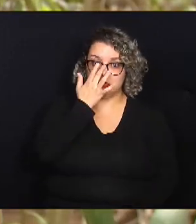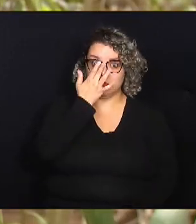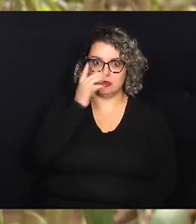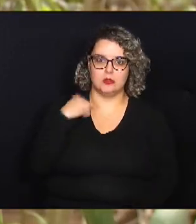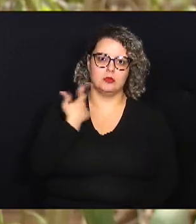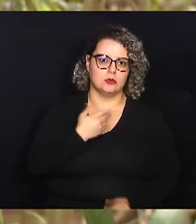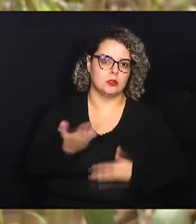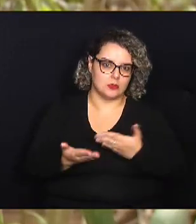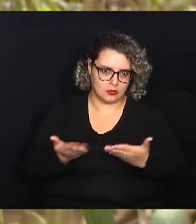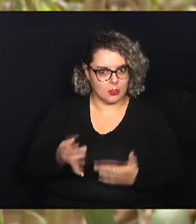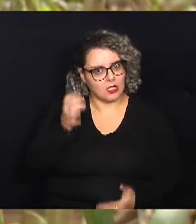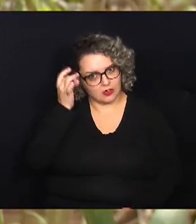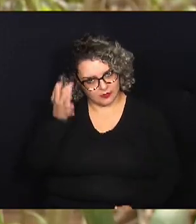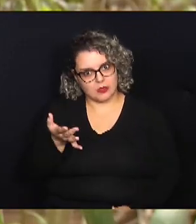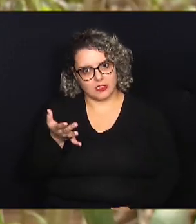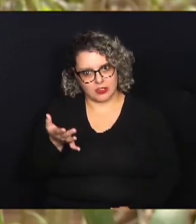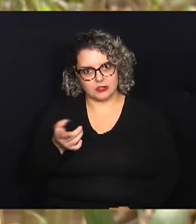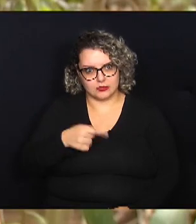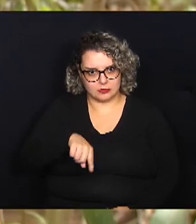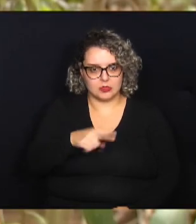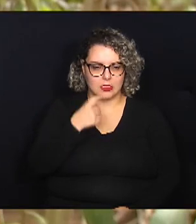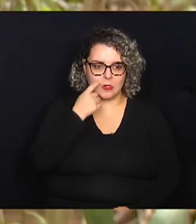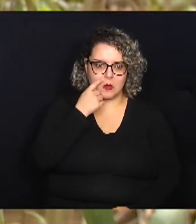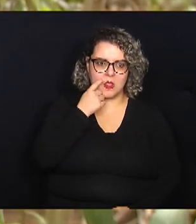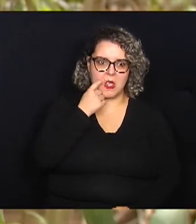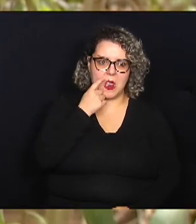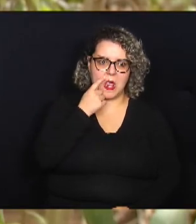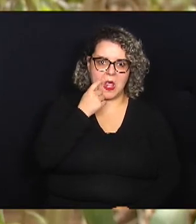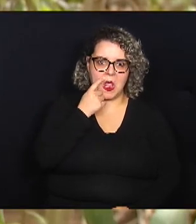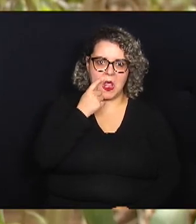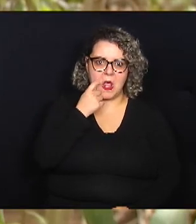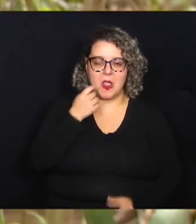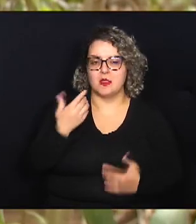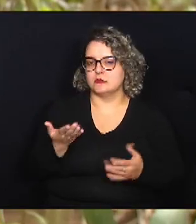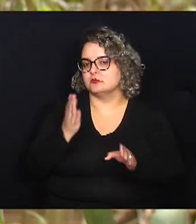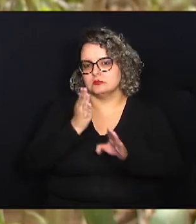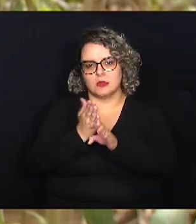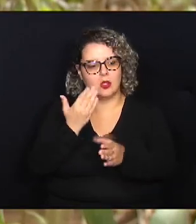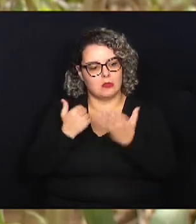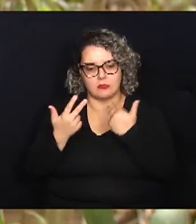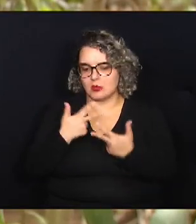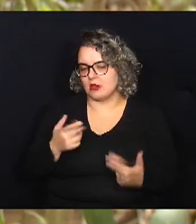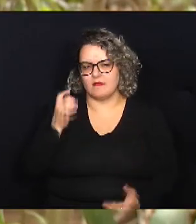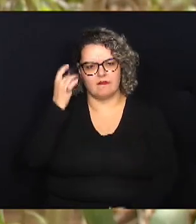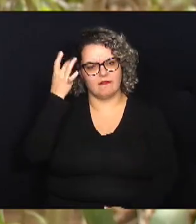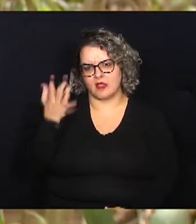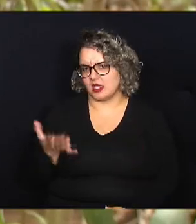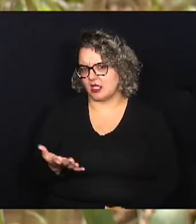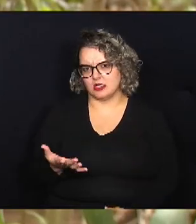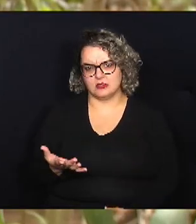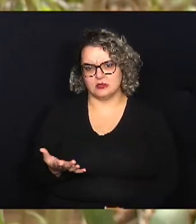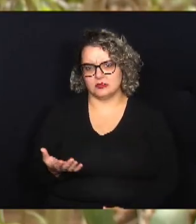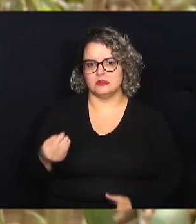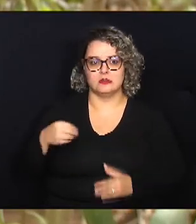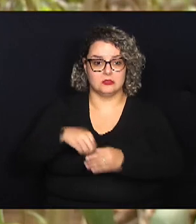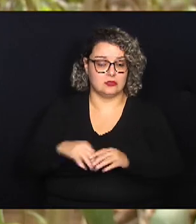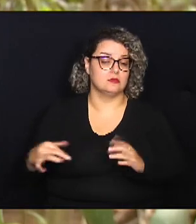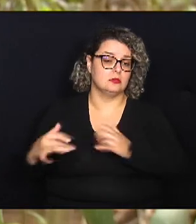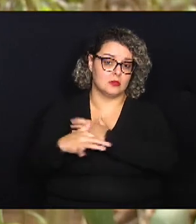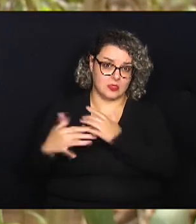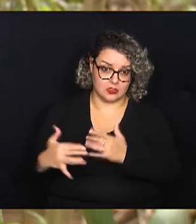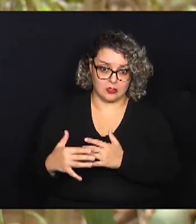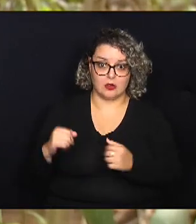providencia isso facilmente para eles. Né? Então eles encontram alimento muito fácil dentro do ambiente urbano, eles encontram